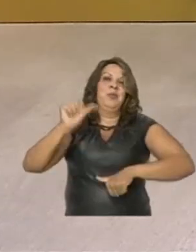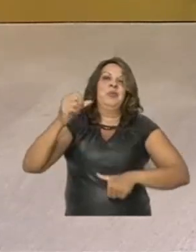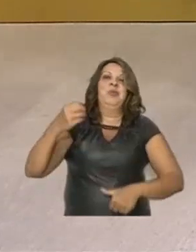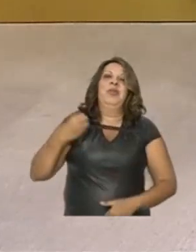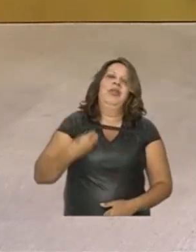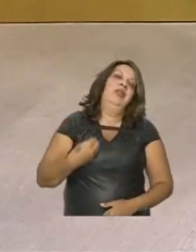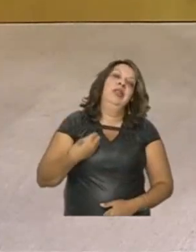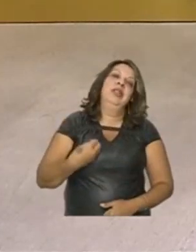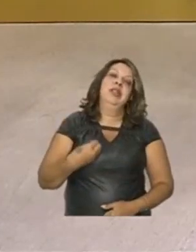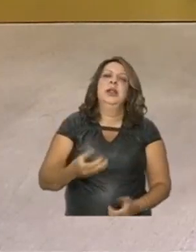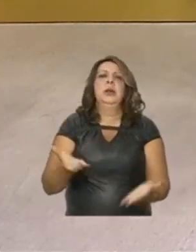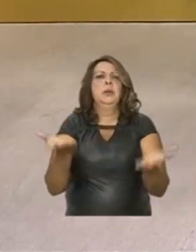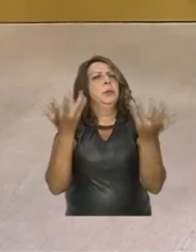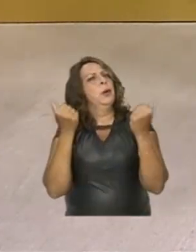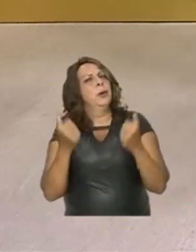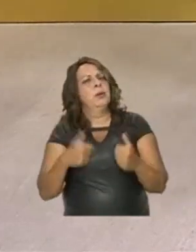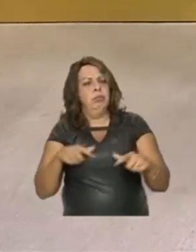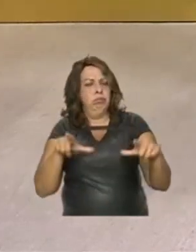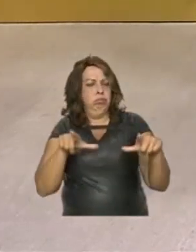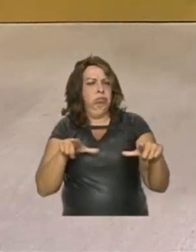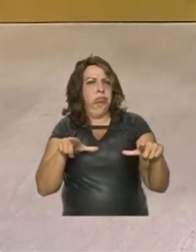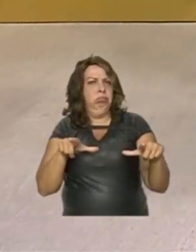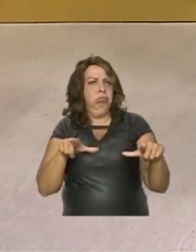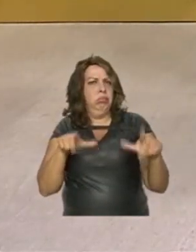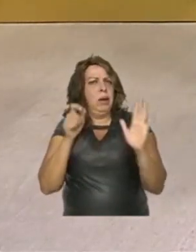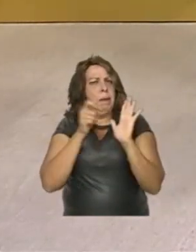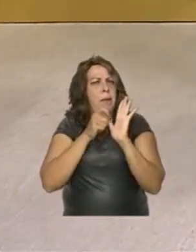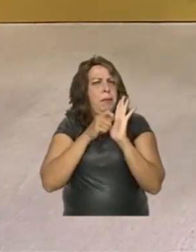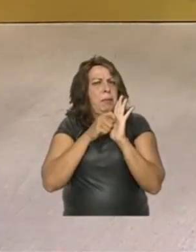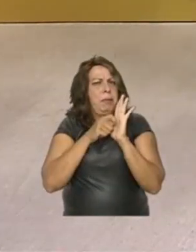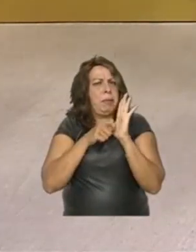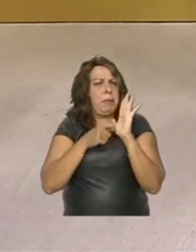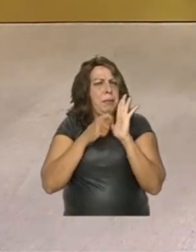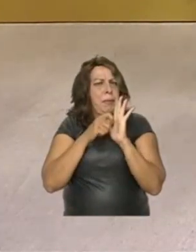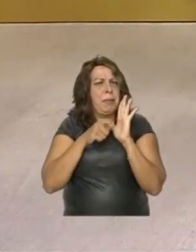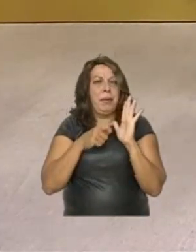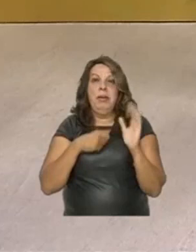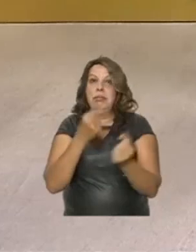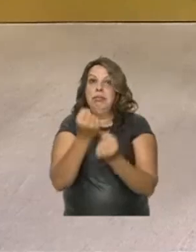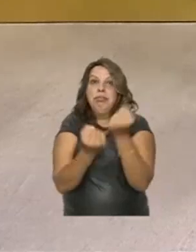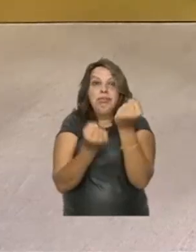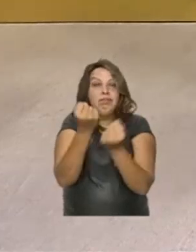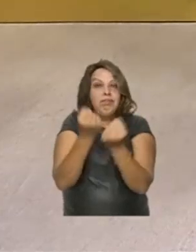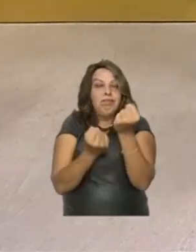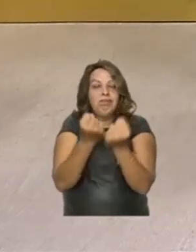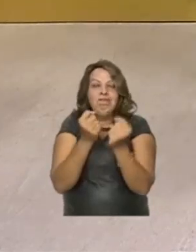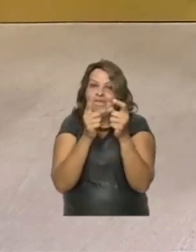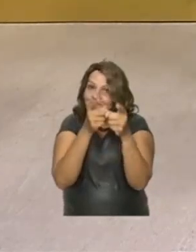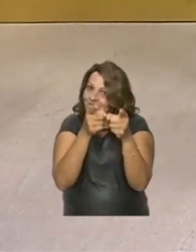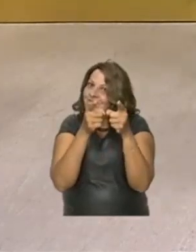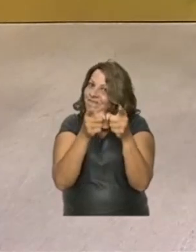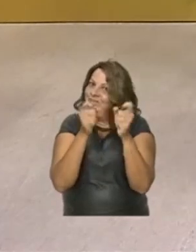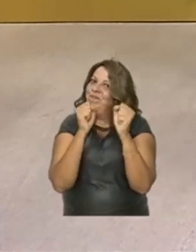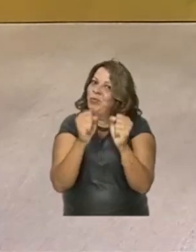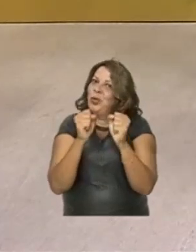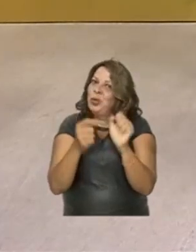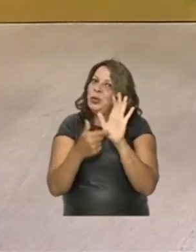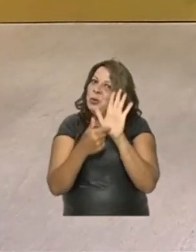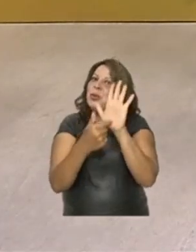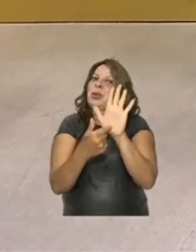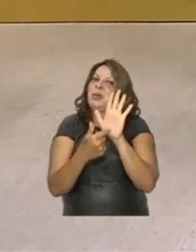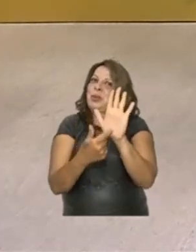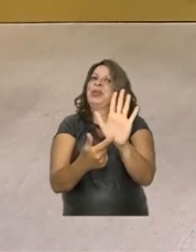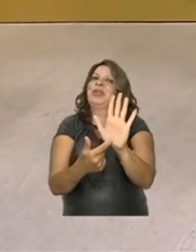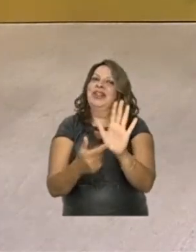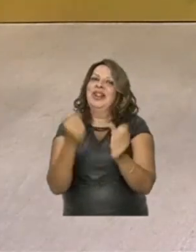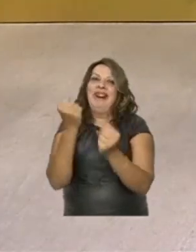o Caju Cap. Se liga no seu título, vai marcando as bolinhas chamadas, porque, ó, esse carrão aí pode ser seu, viu? Mostra, mostra,